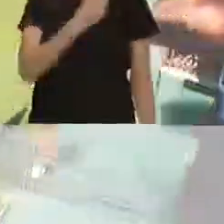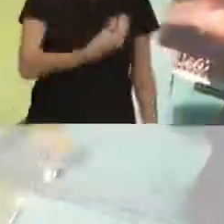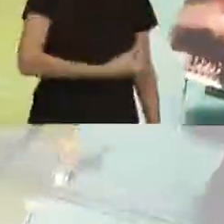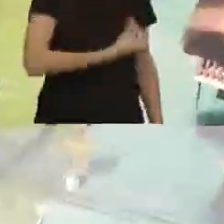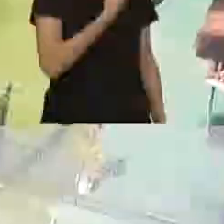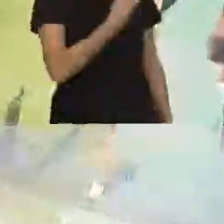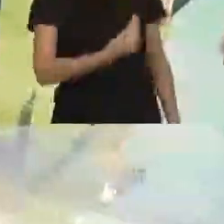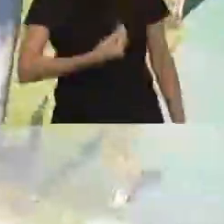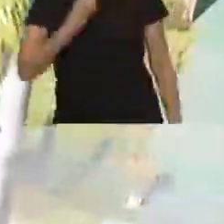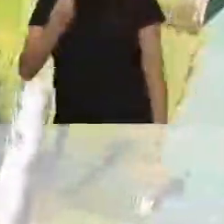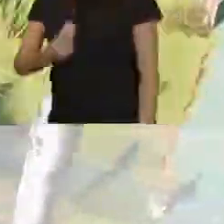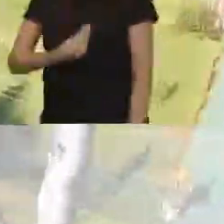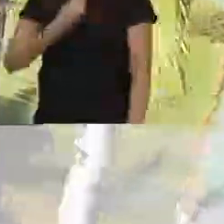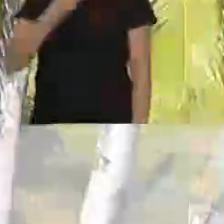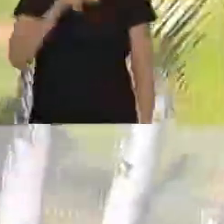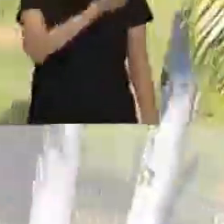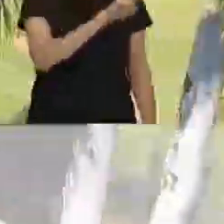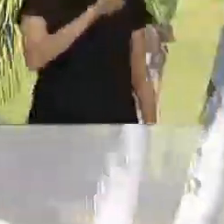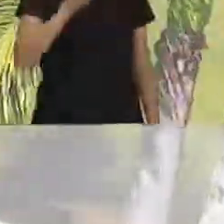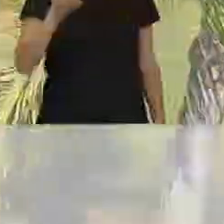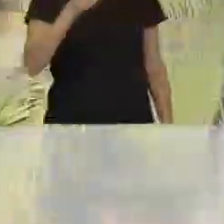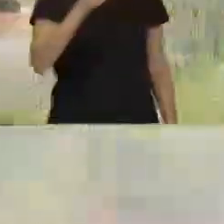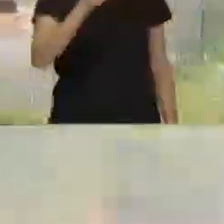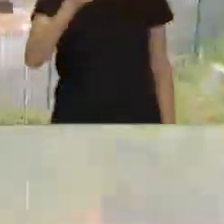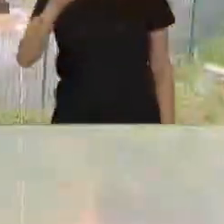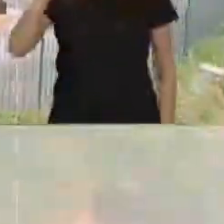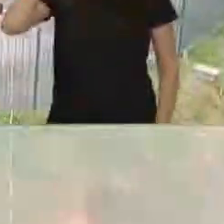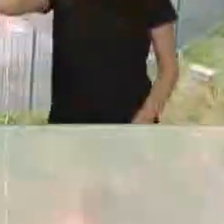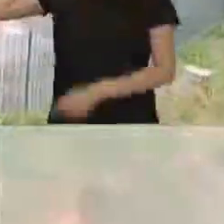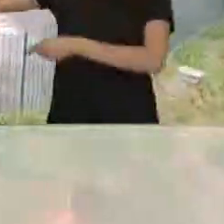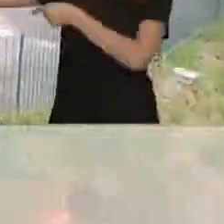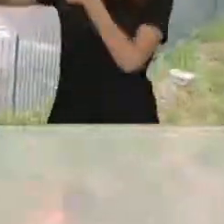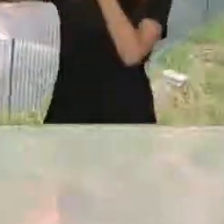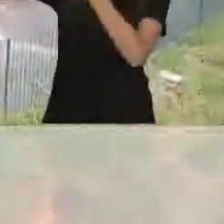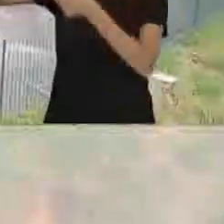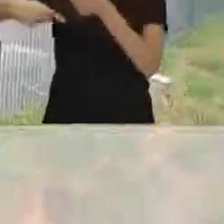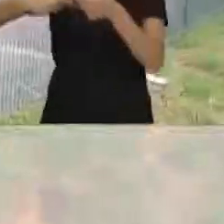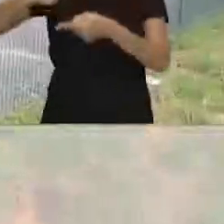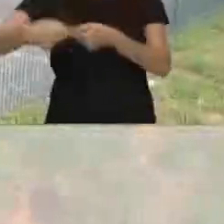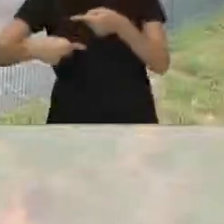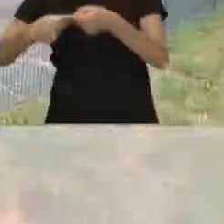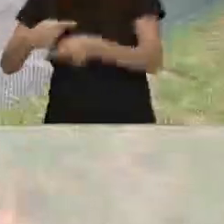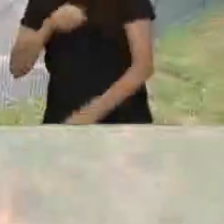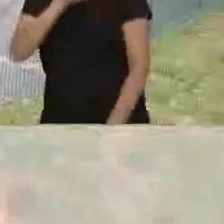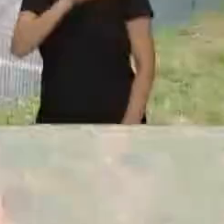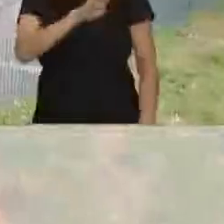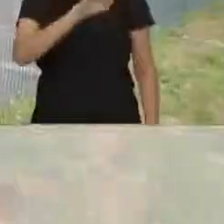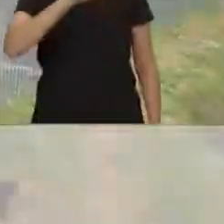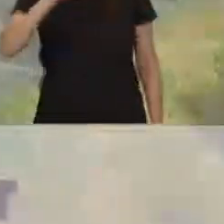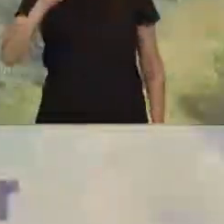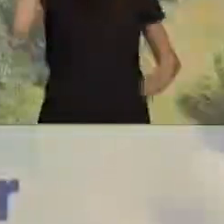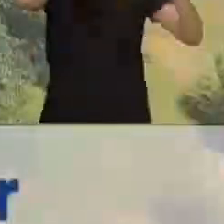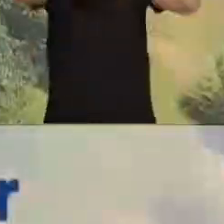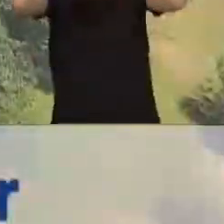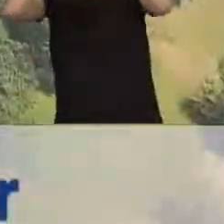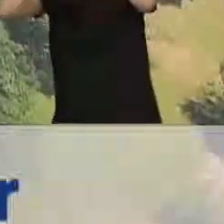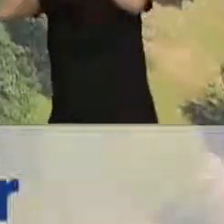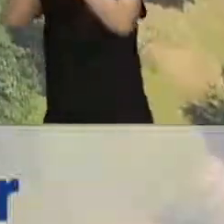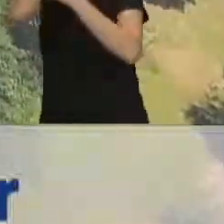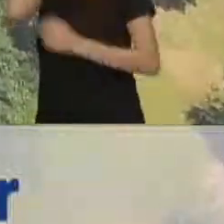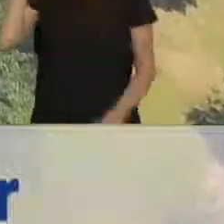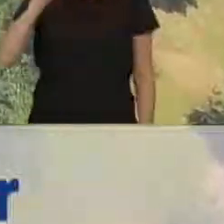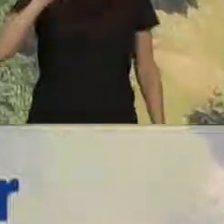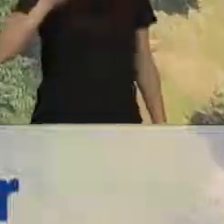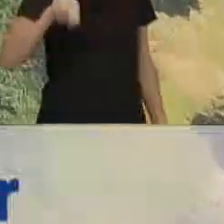razão de viver. O teu nome tem história, Blumenau